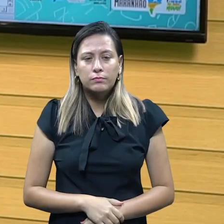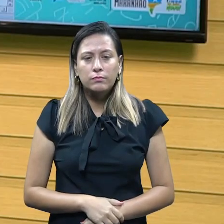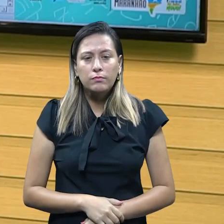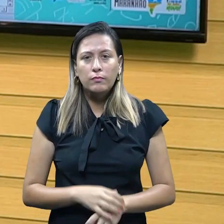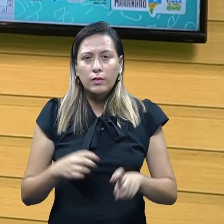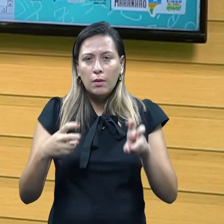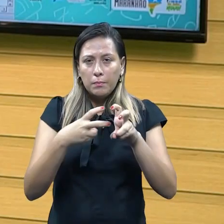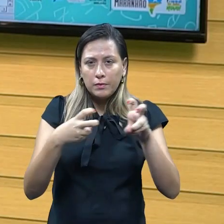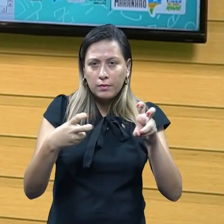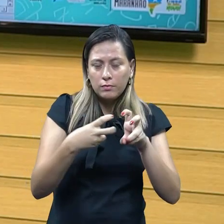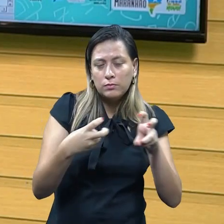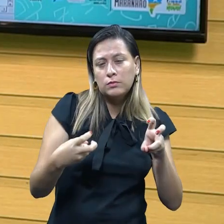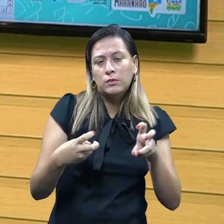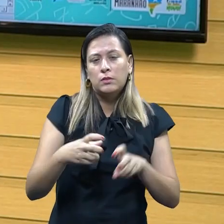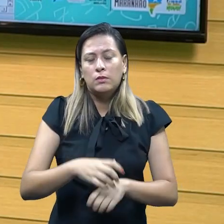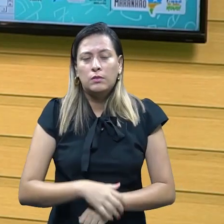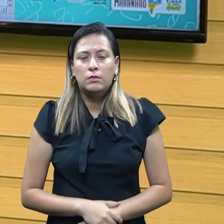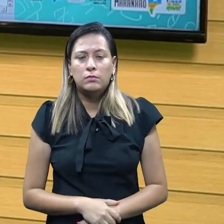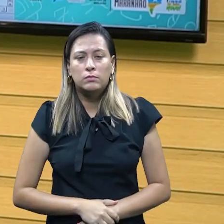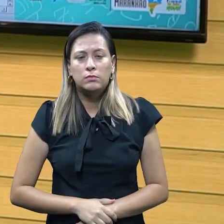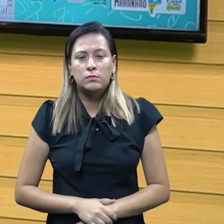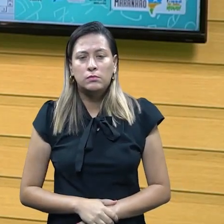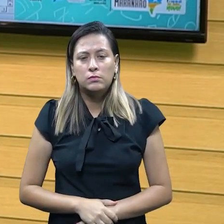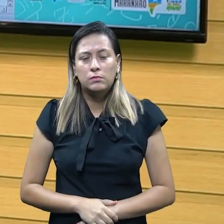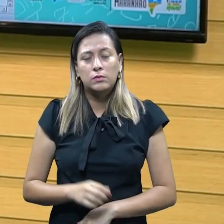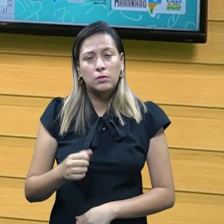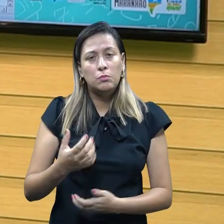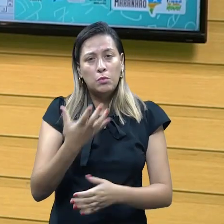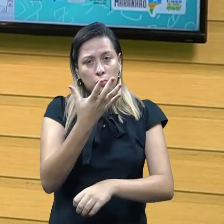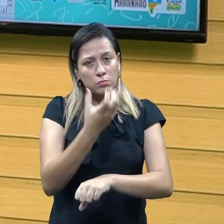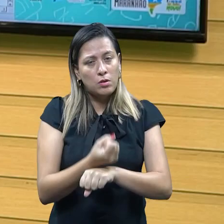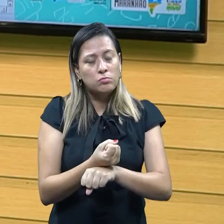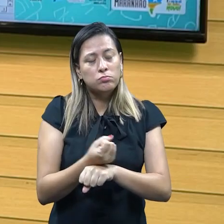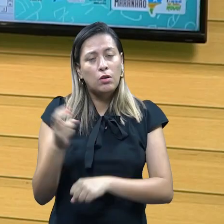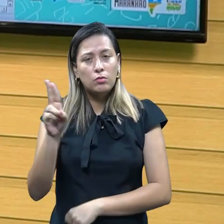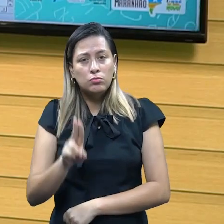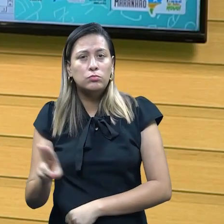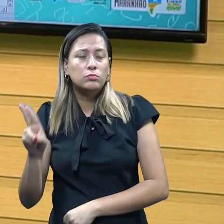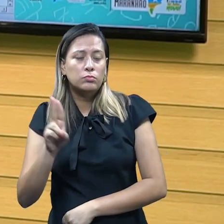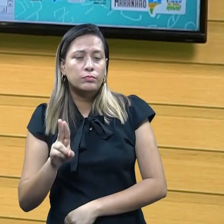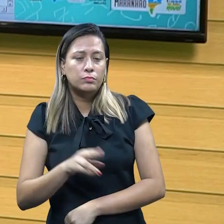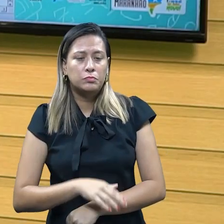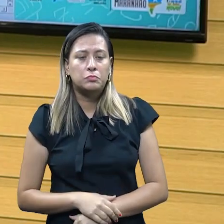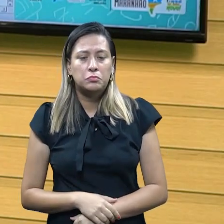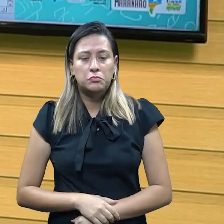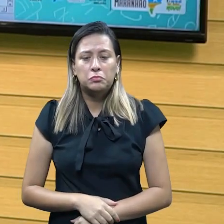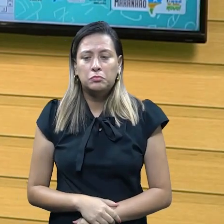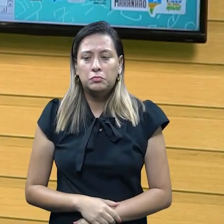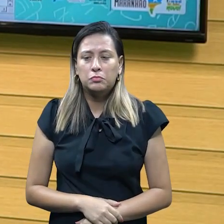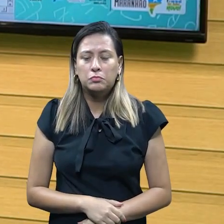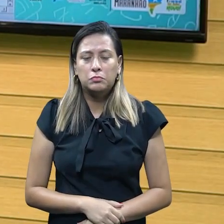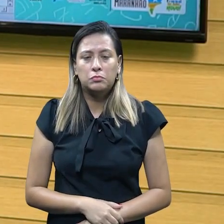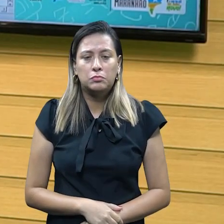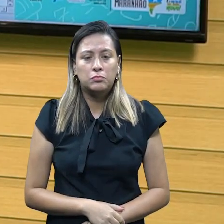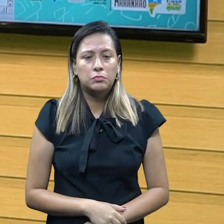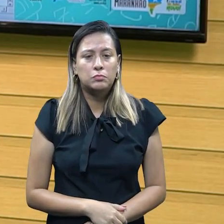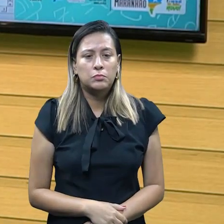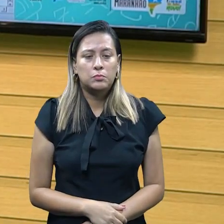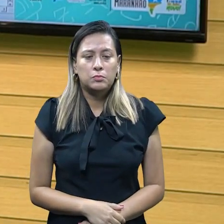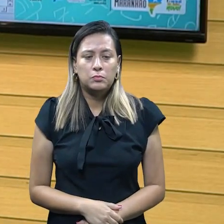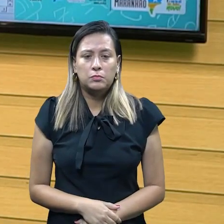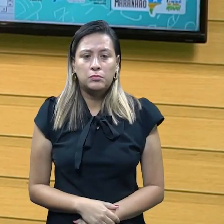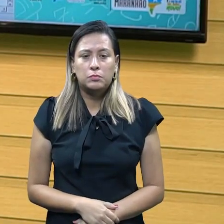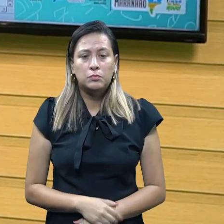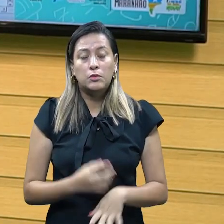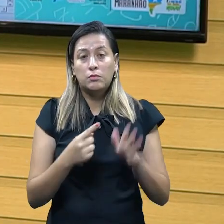ser utilizado. Você pode baixar e utilizar ele de qualquer um que ele possa utilizar, tá?